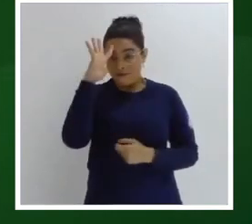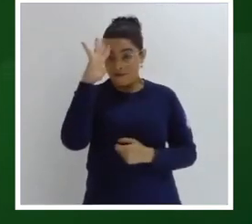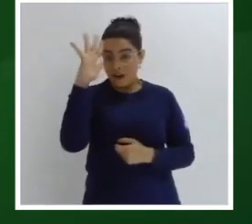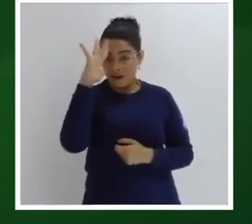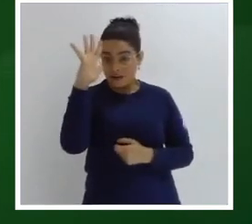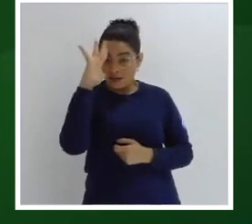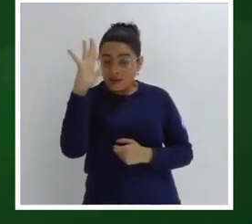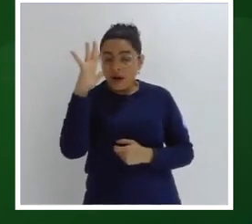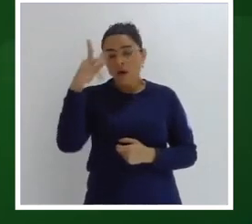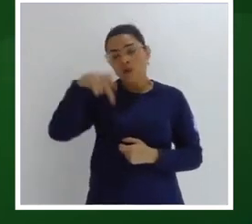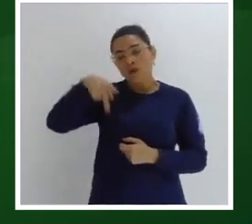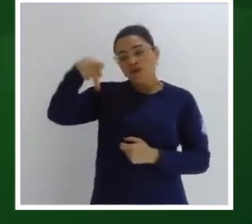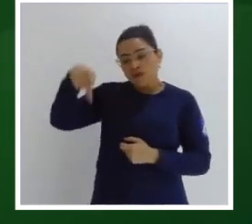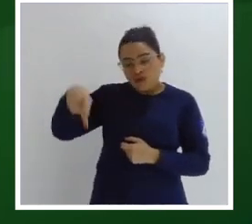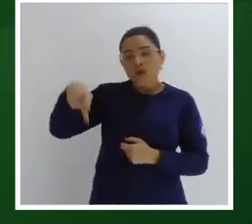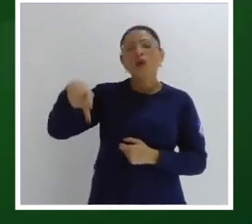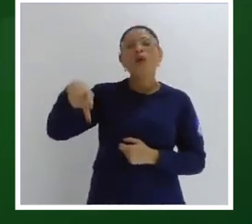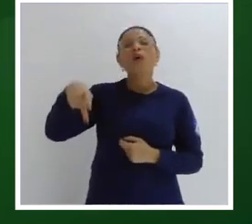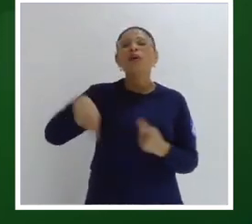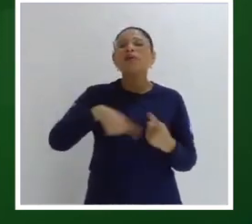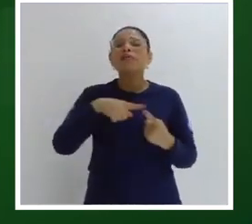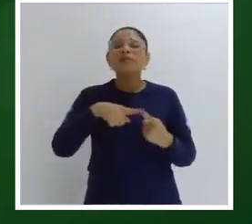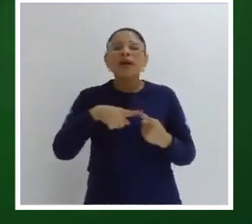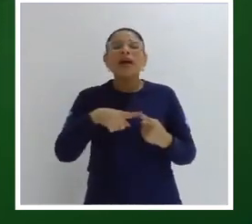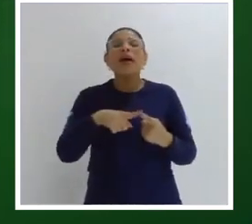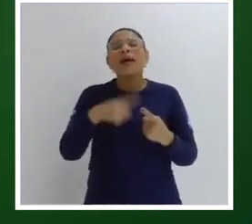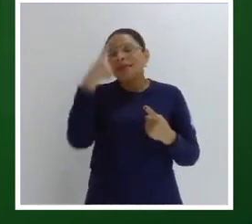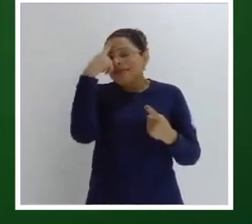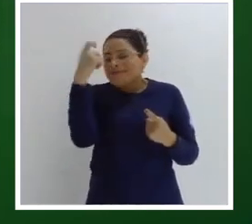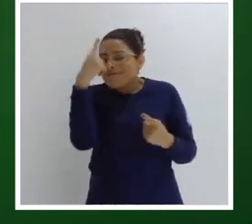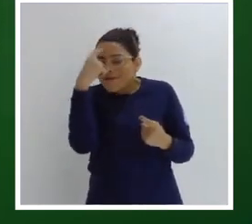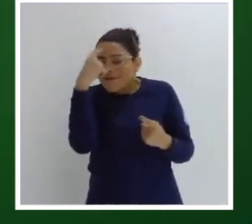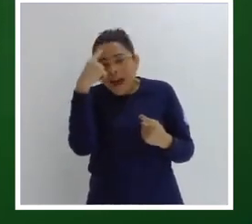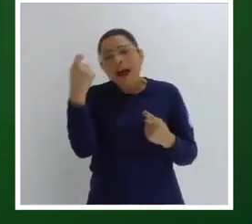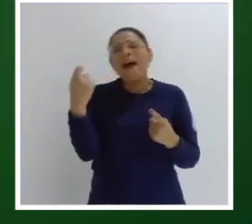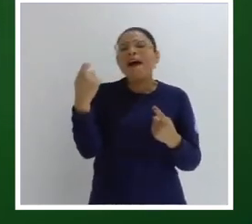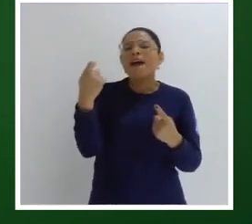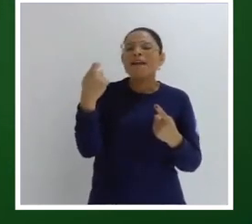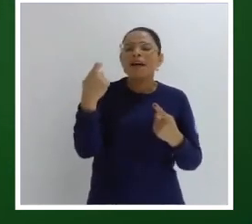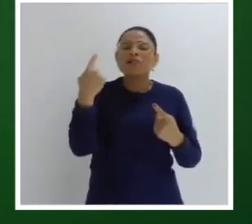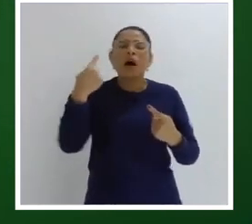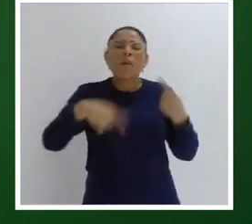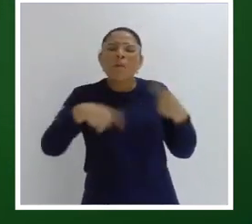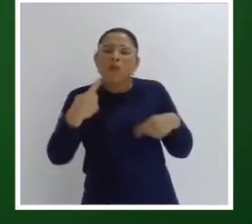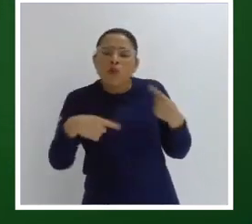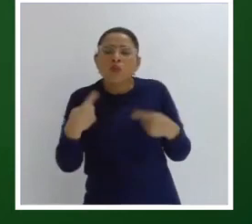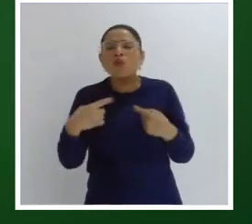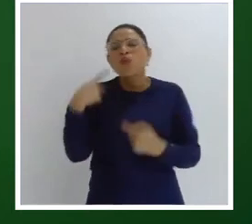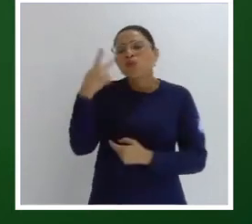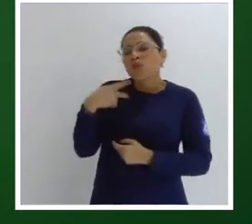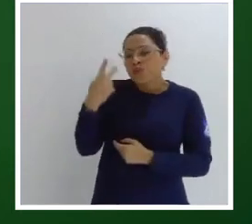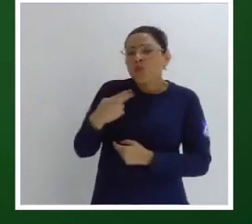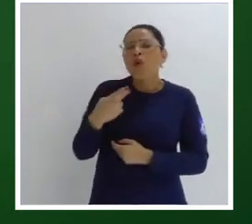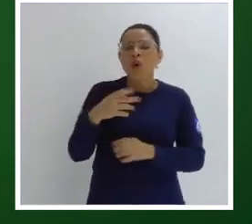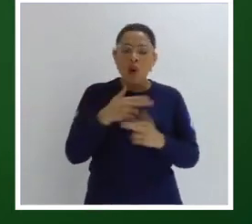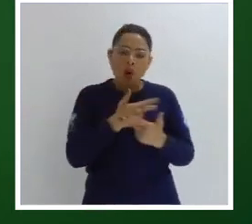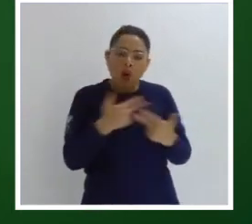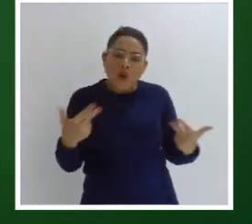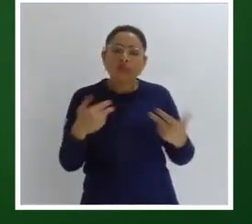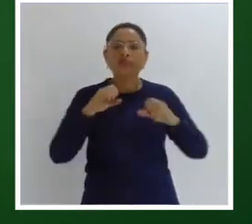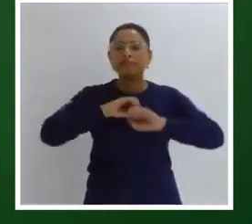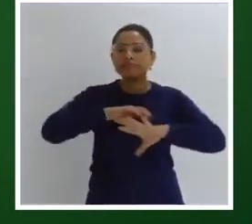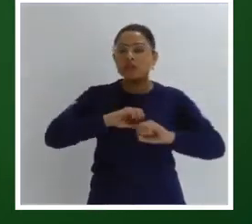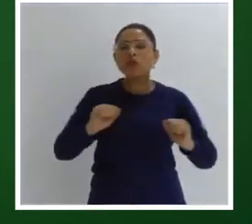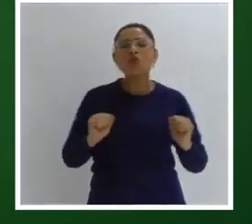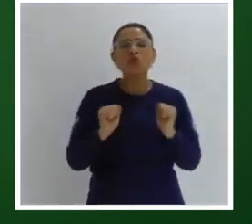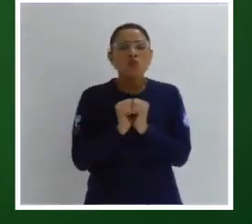Por parte dos professores né o encaminhamento de ideias a respeito de políticas e programas educacionais junto a